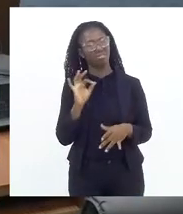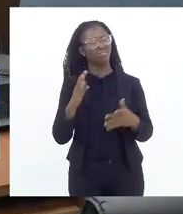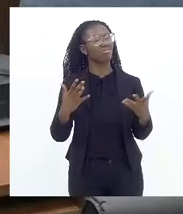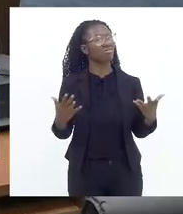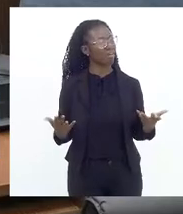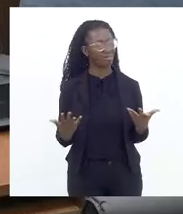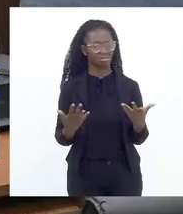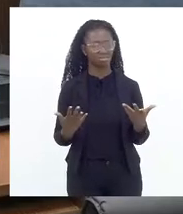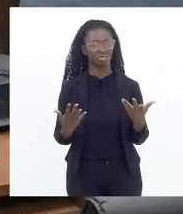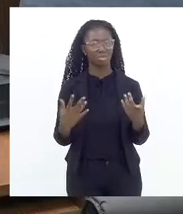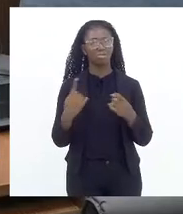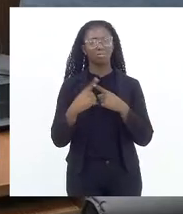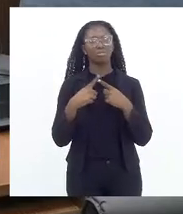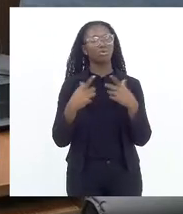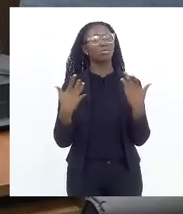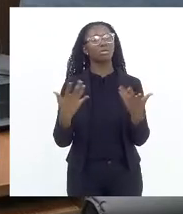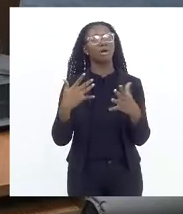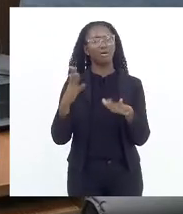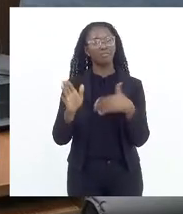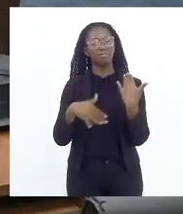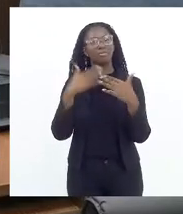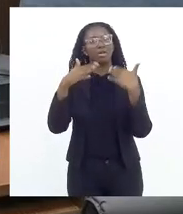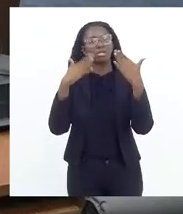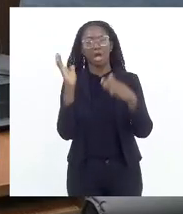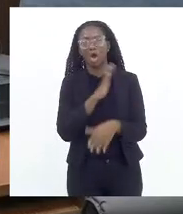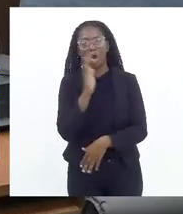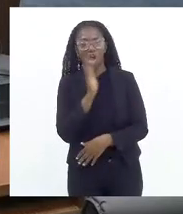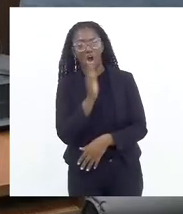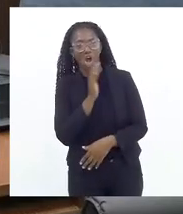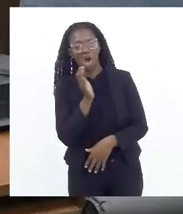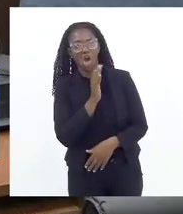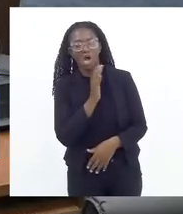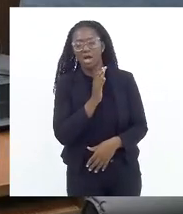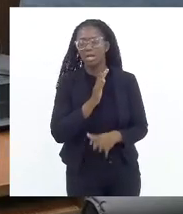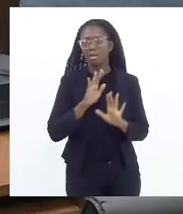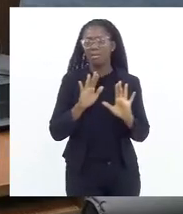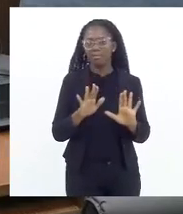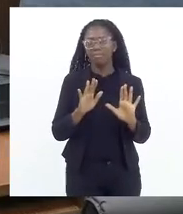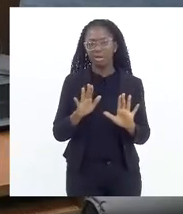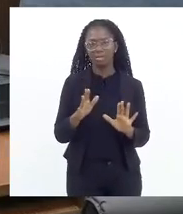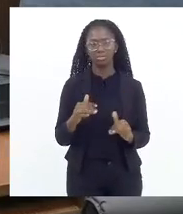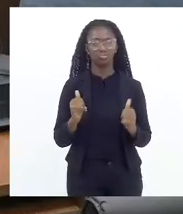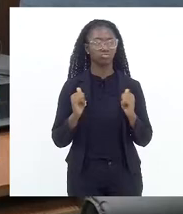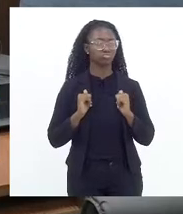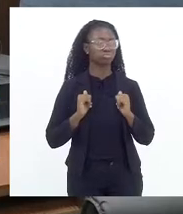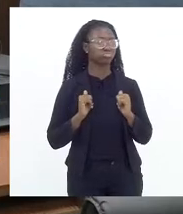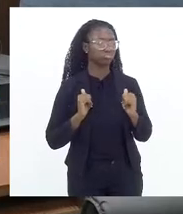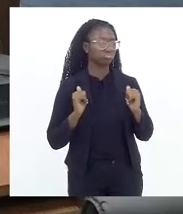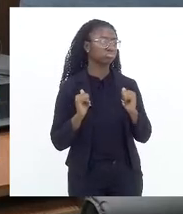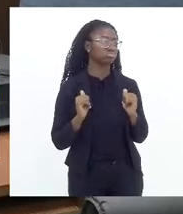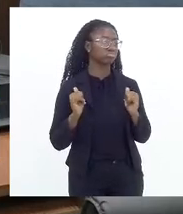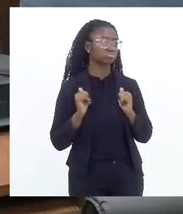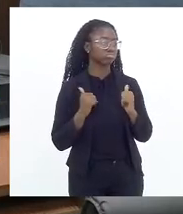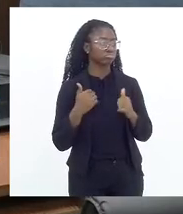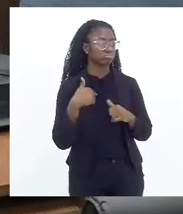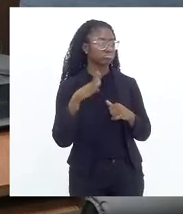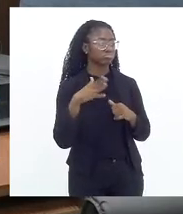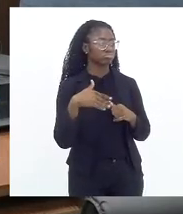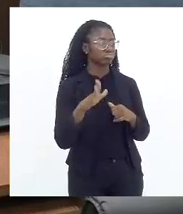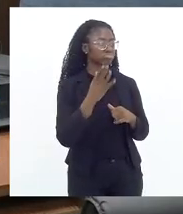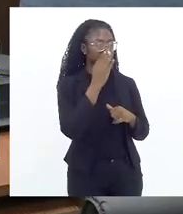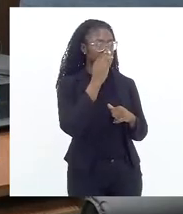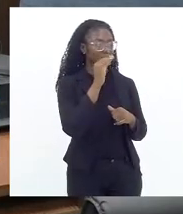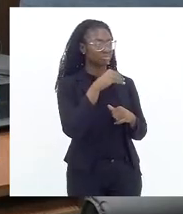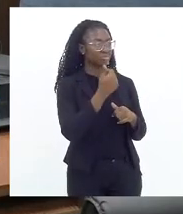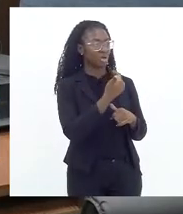que avançar e correr tanto para isso e não ser tão célere em outros temas que seriam tão